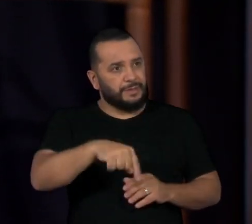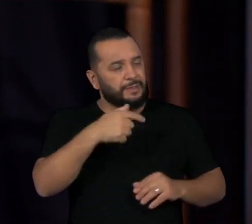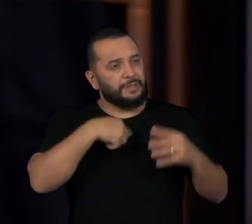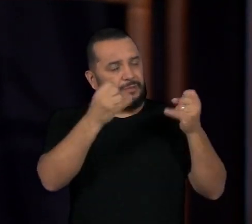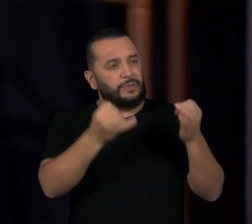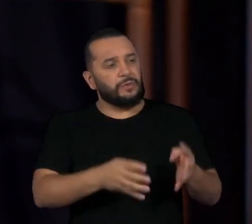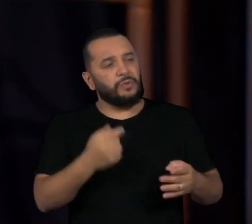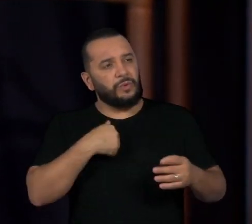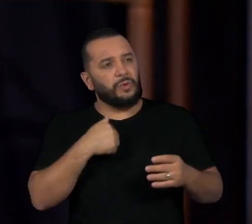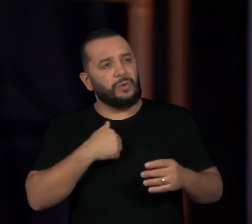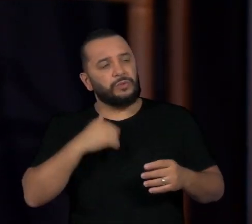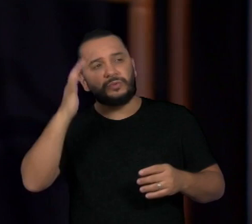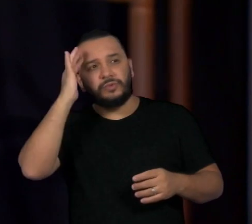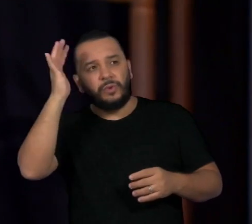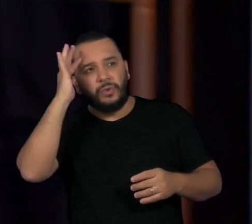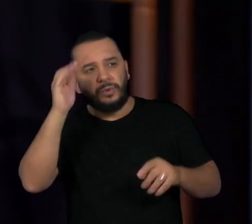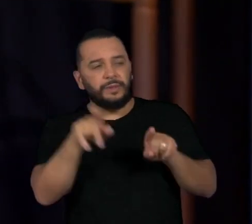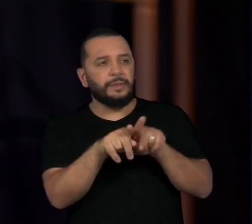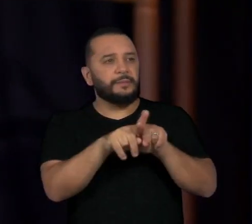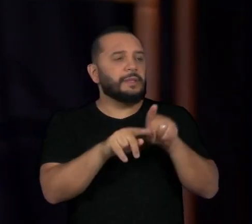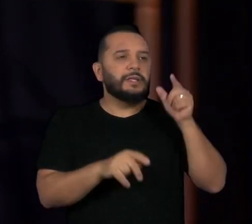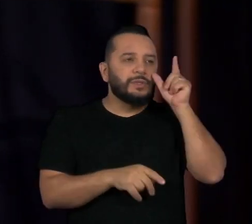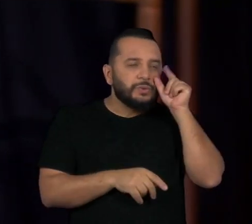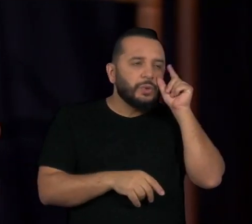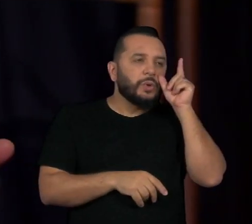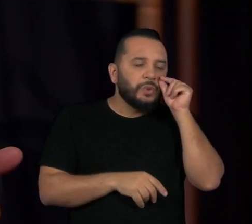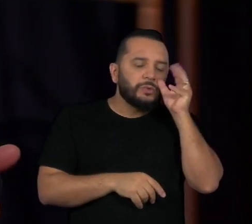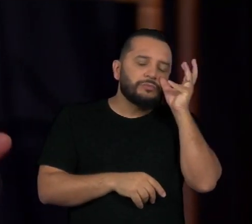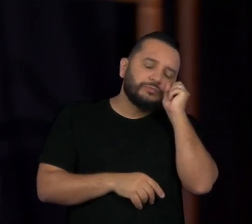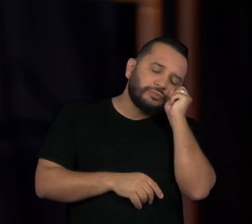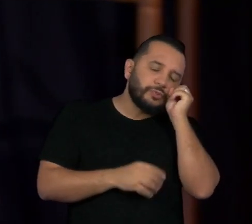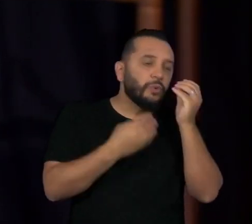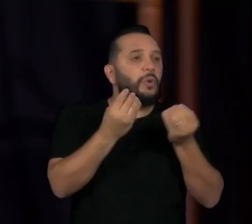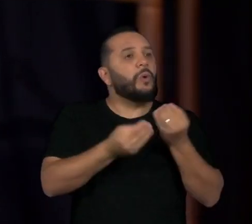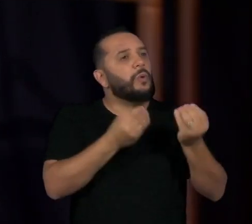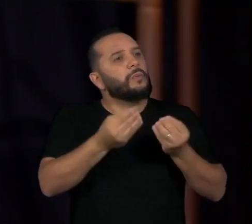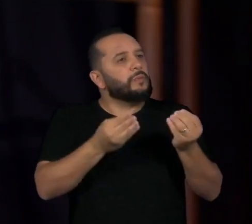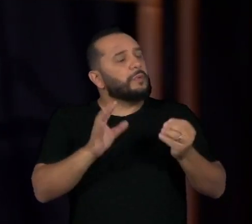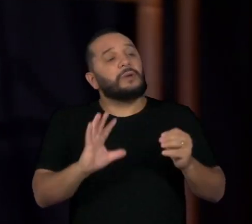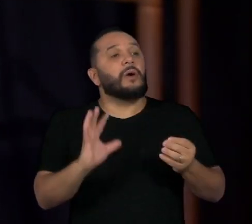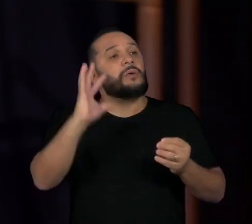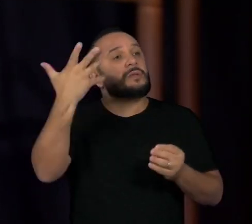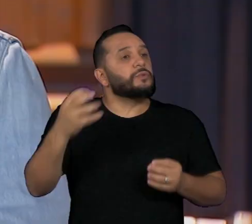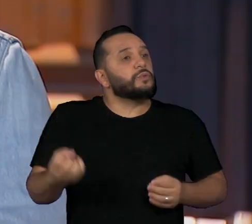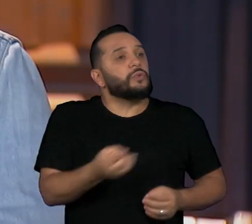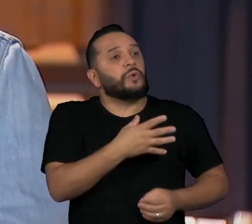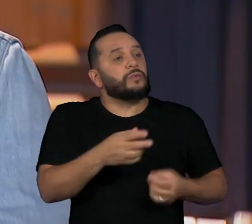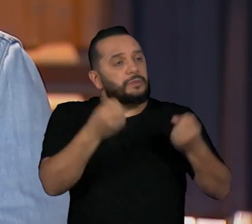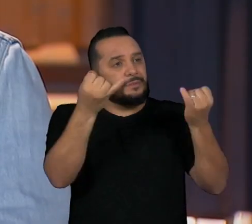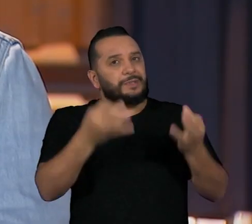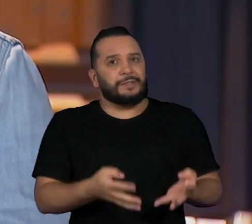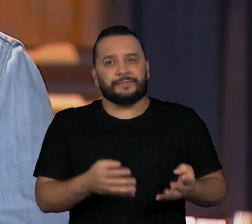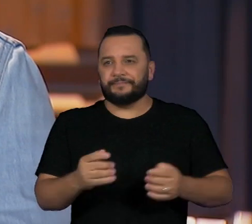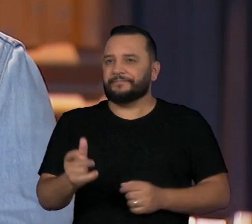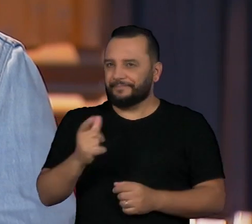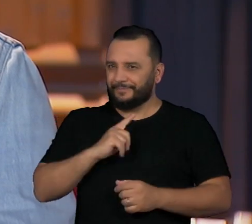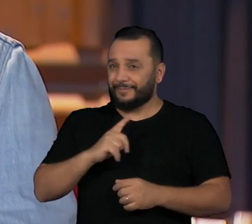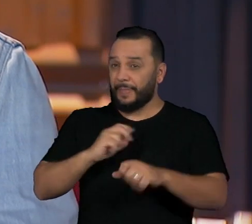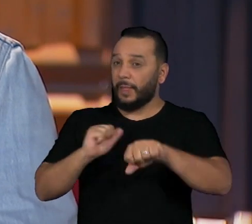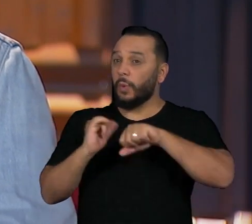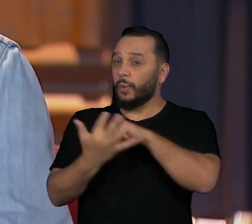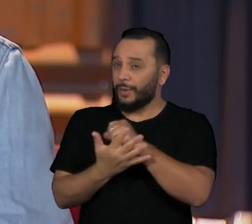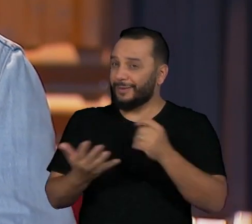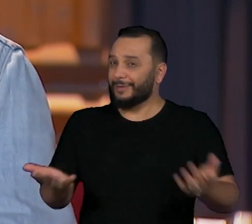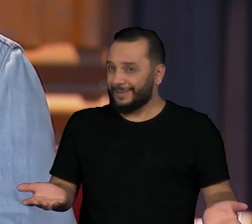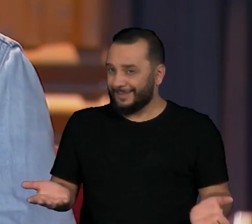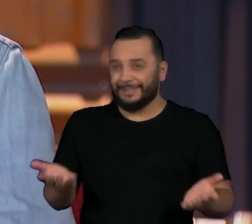sono. O que, que aconteceu de lá para cá que você tem de novo para me contar? Bom, de lá para cá a gente teve a pandemia, né?